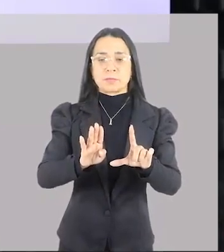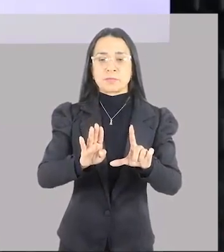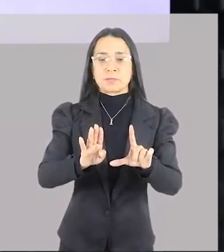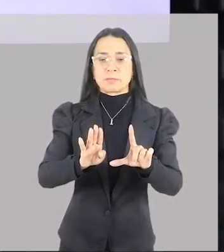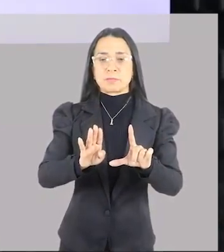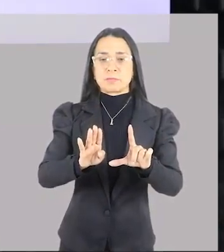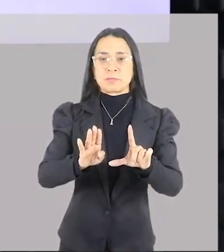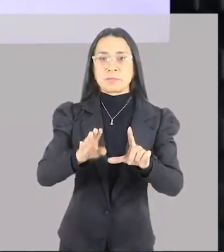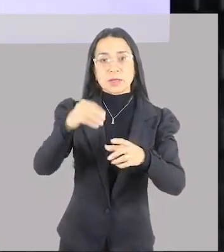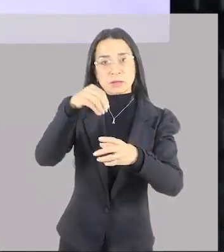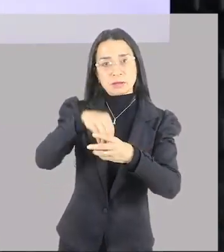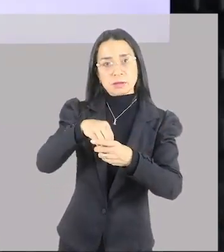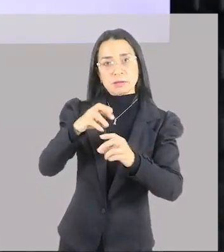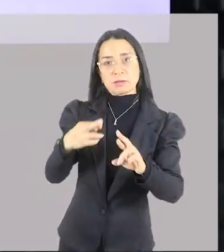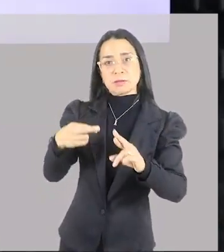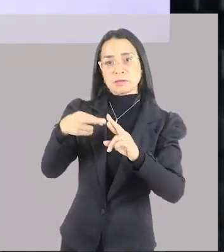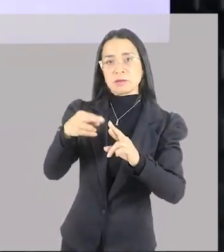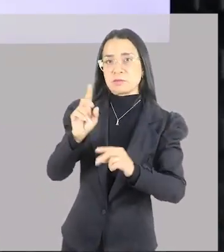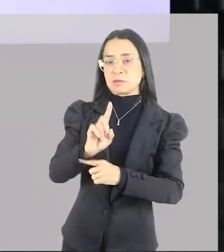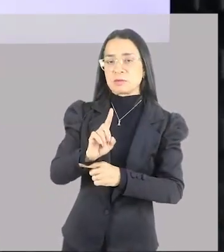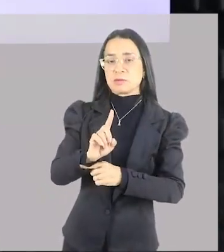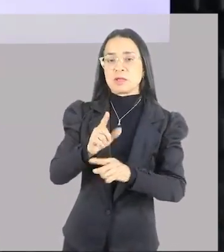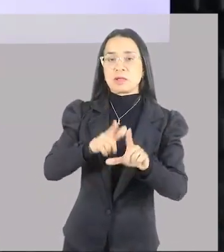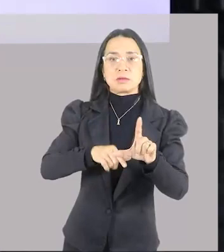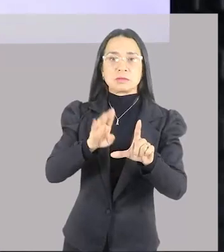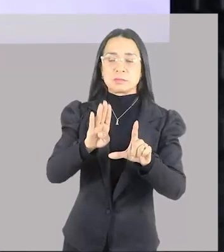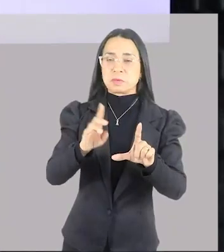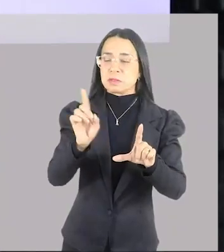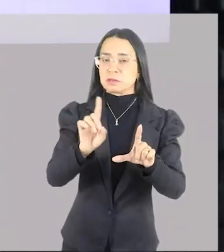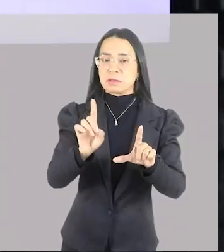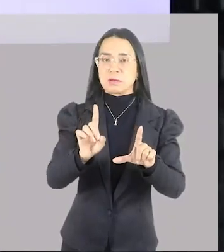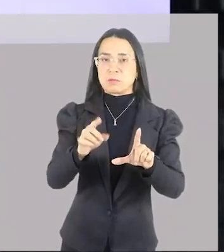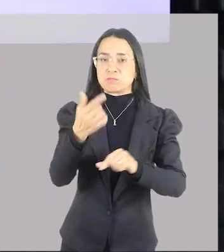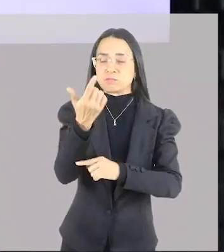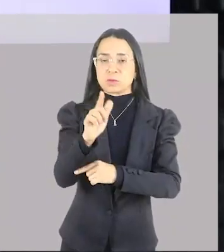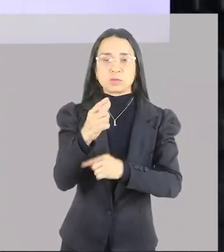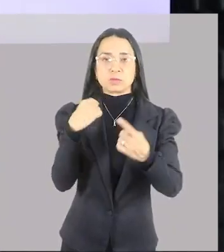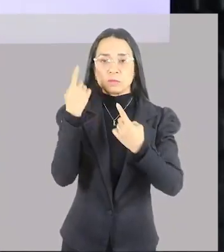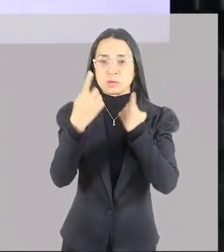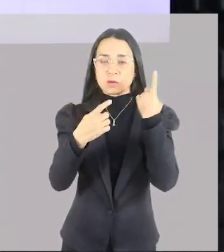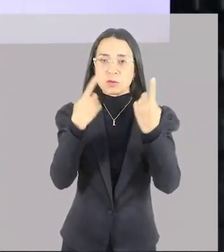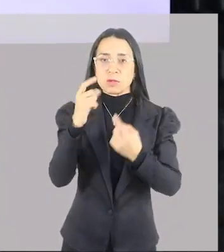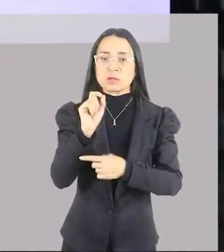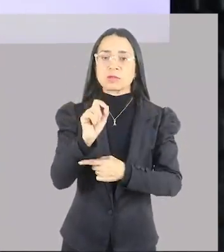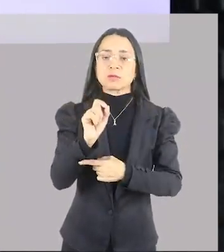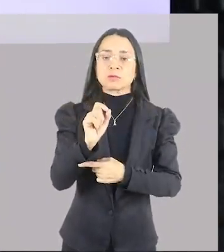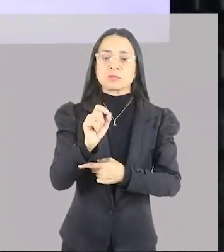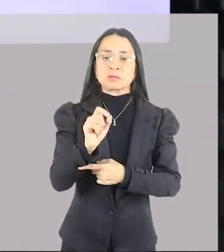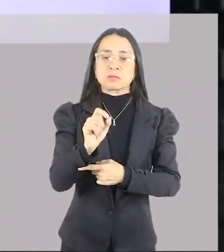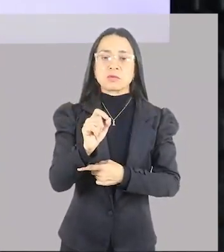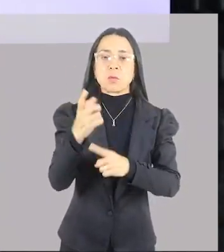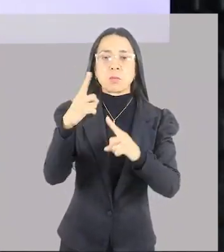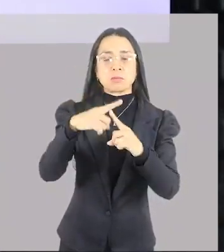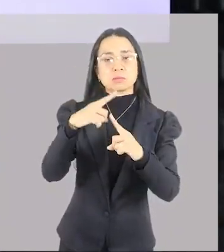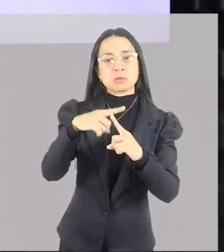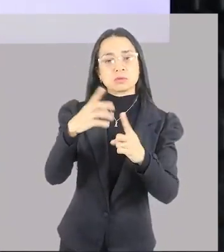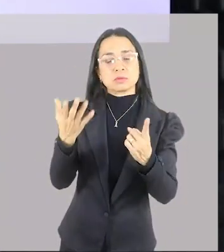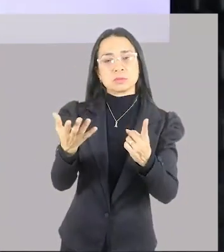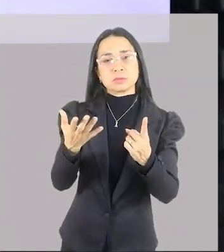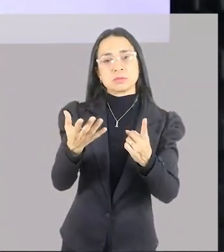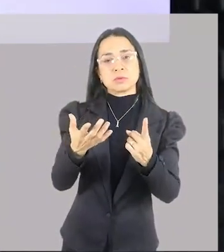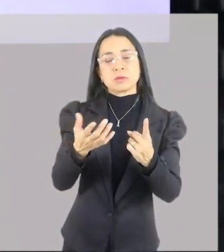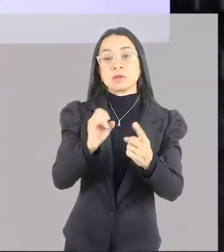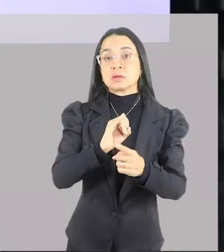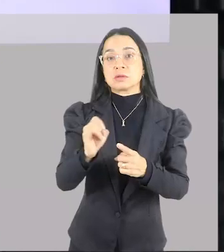não. Dentro dessa referência das artes plásticas, não tem a preocupação com um padrão. Então, se não